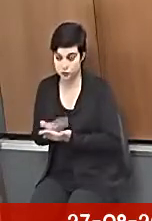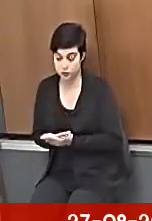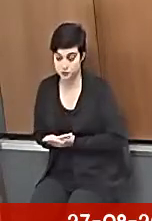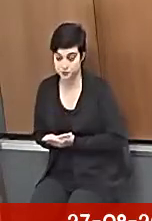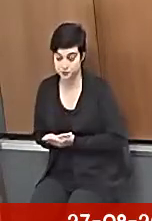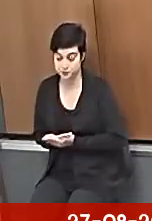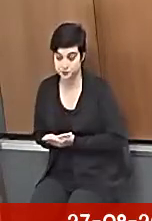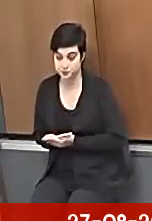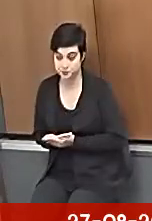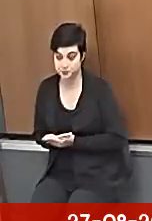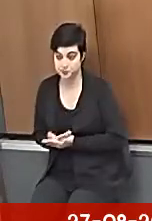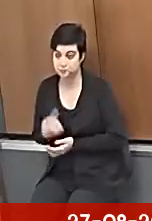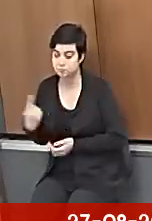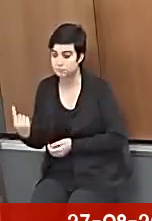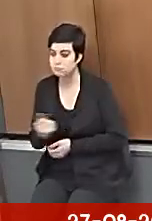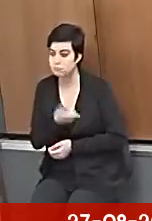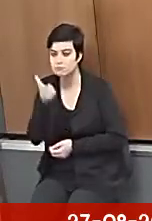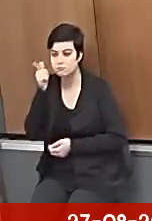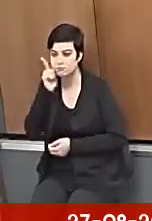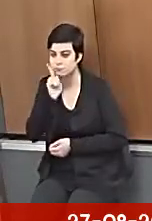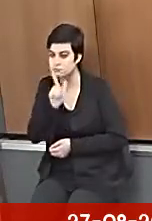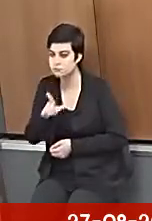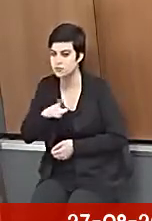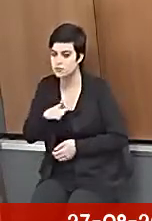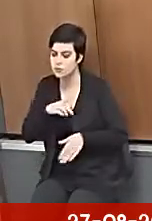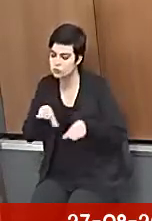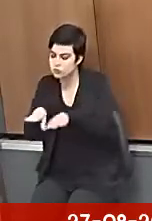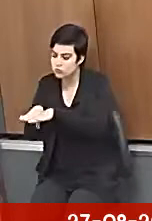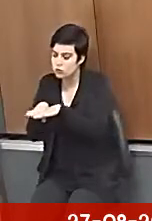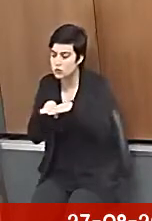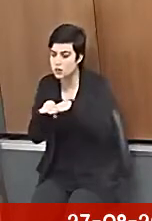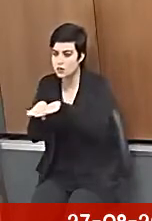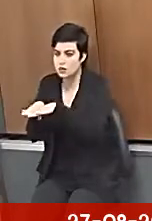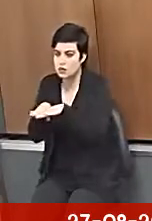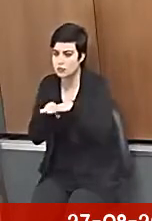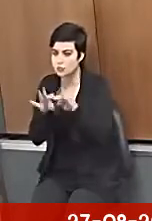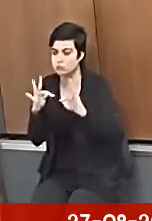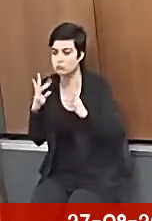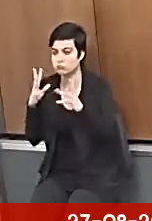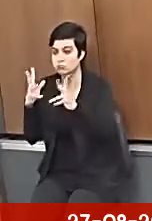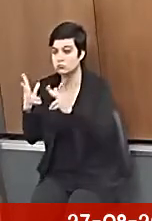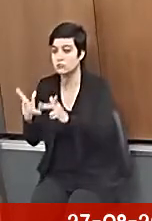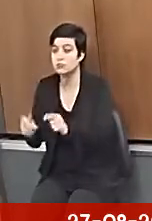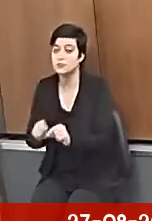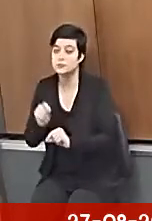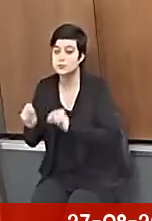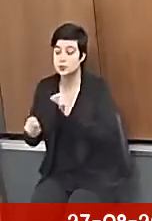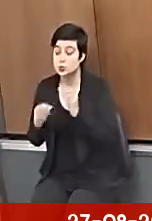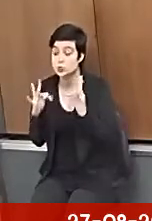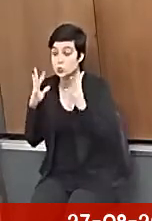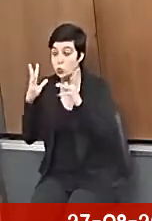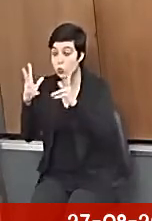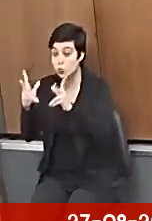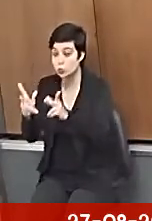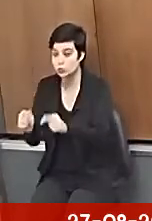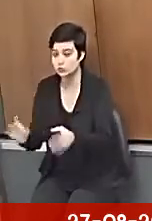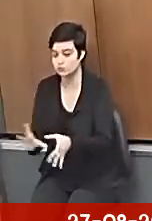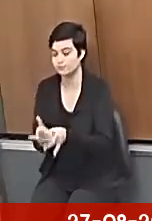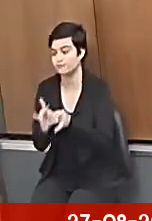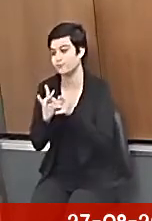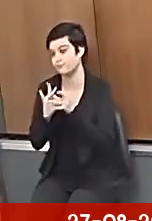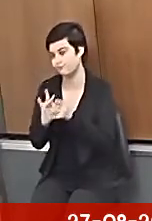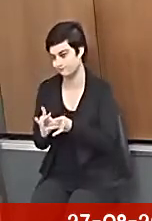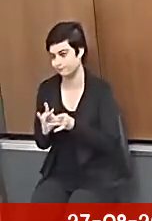a gente só consegue ter um equilíbrio da nossa sociedade onde a gente consegue onde todas as classes sociais estejam juntos naquele